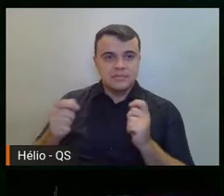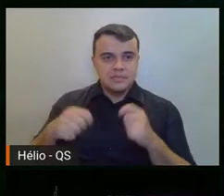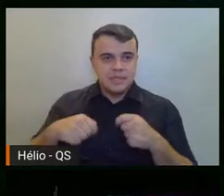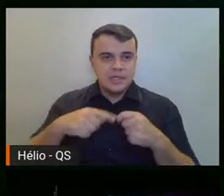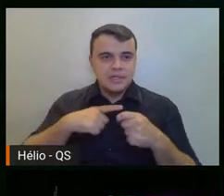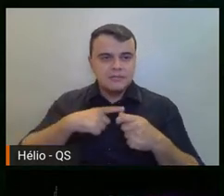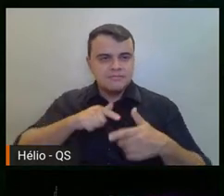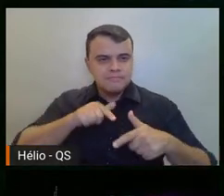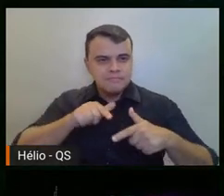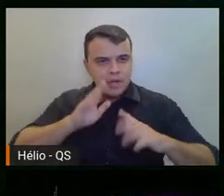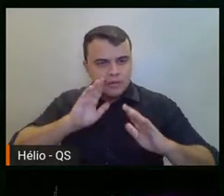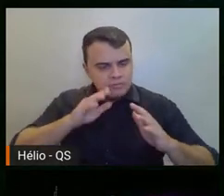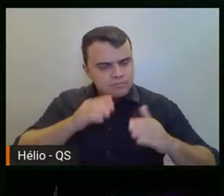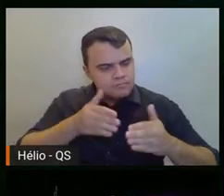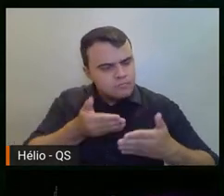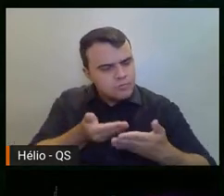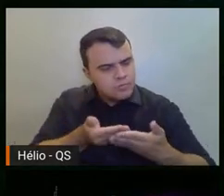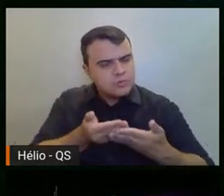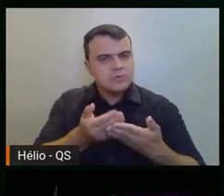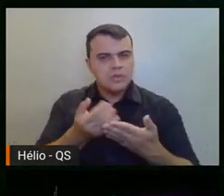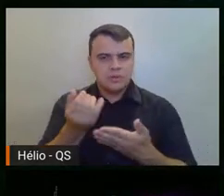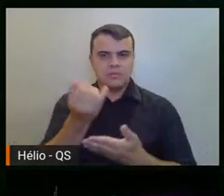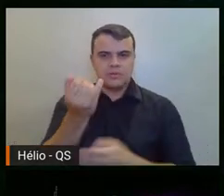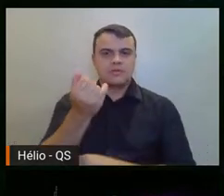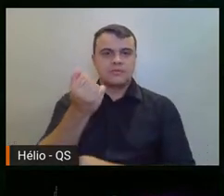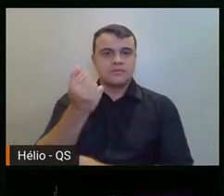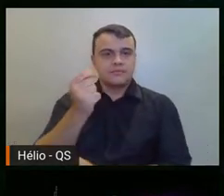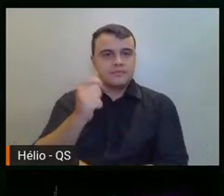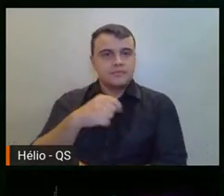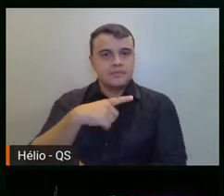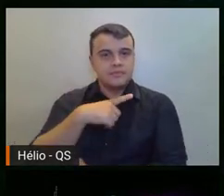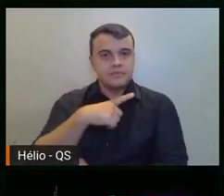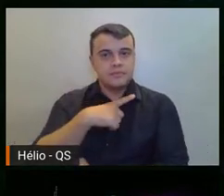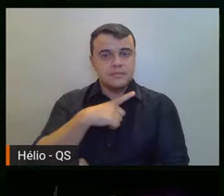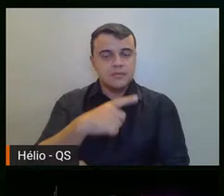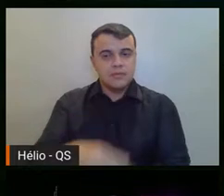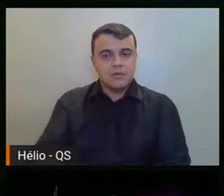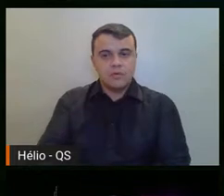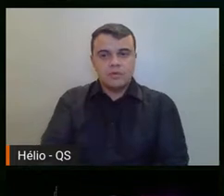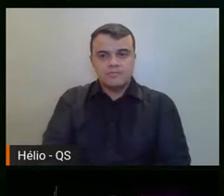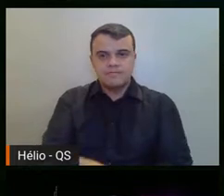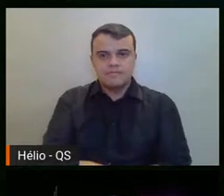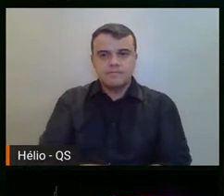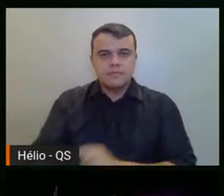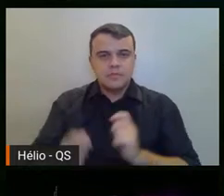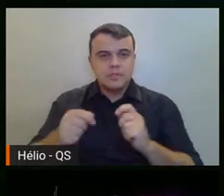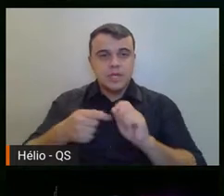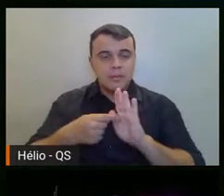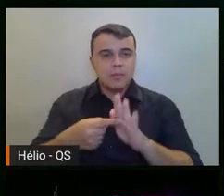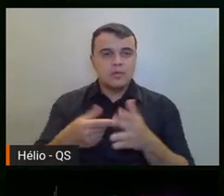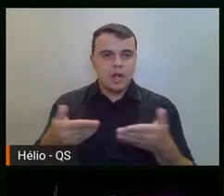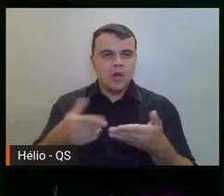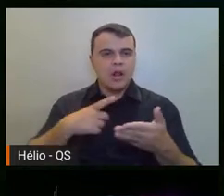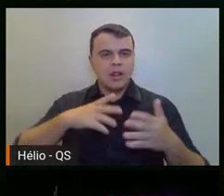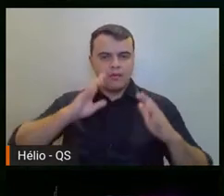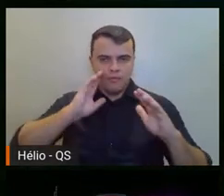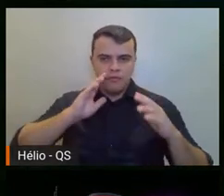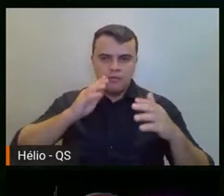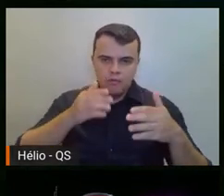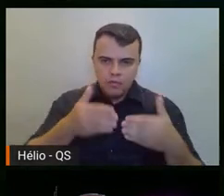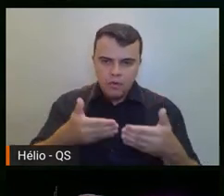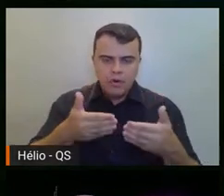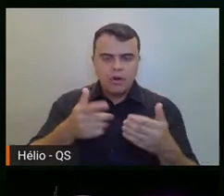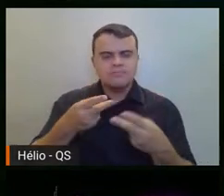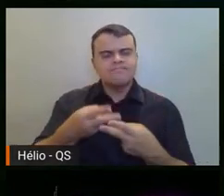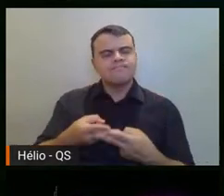dedique Porque é importante você mostrar também que você tem foco tem